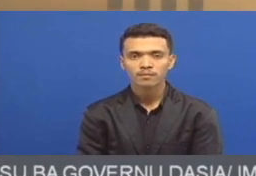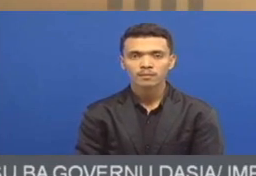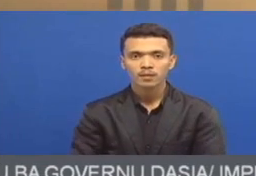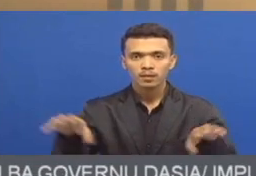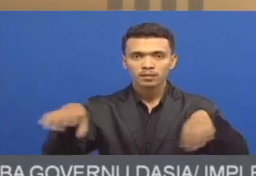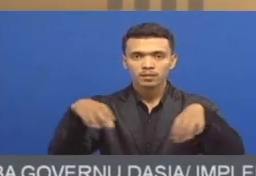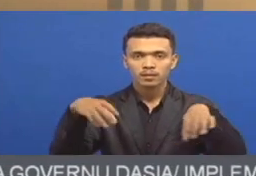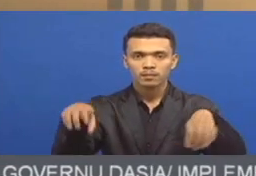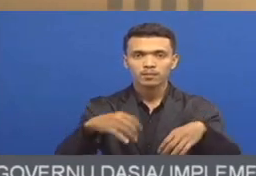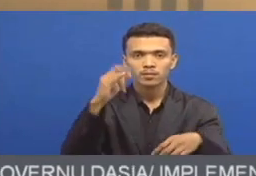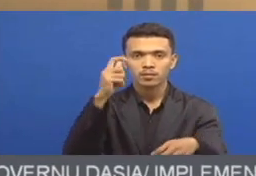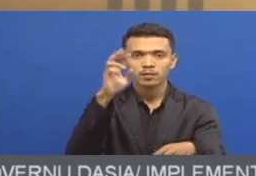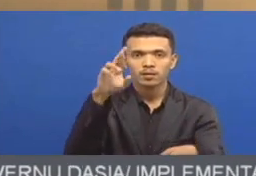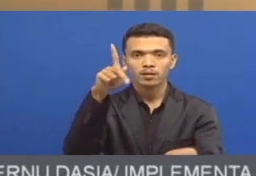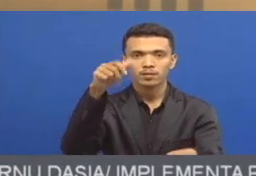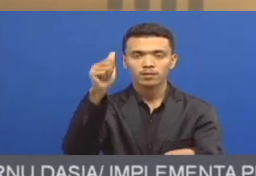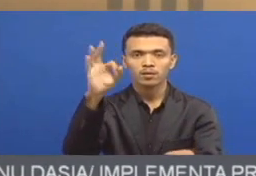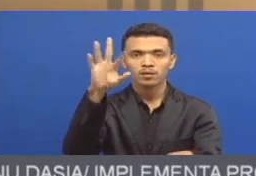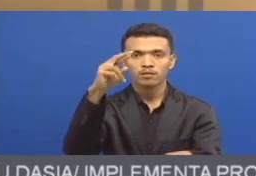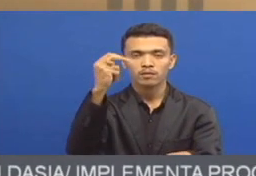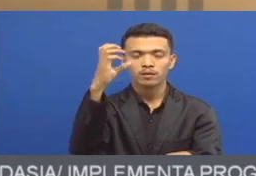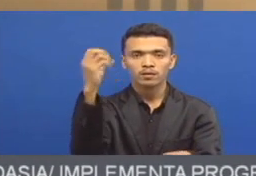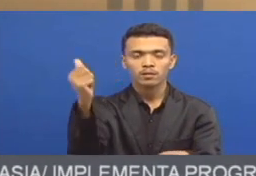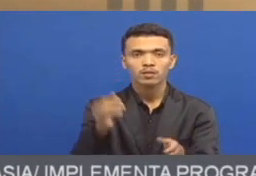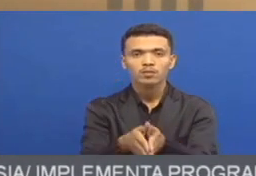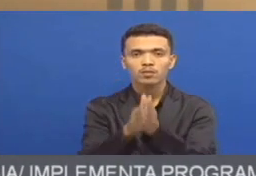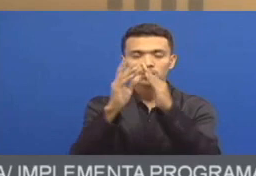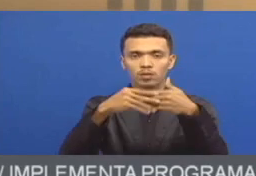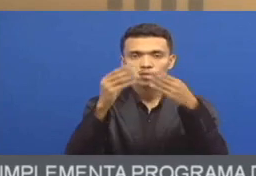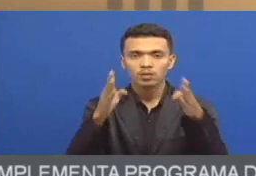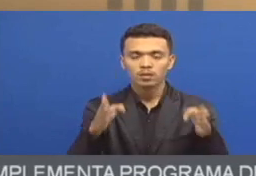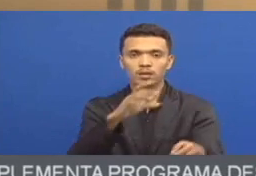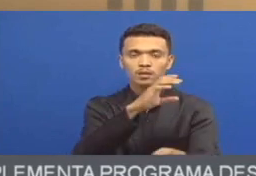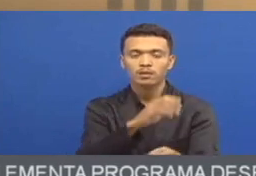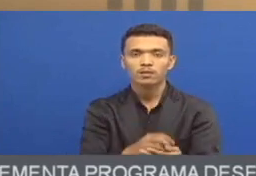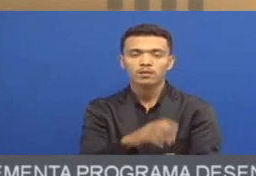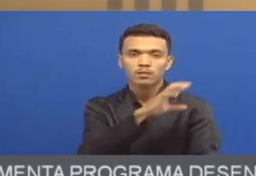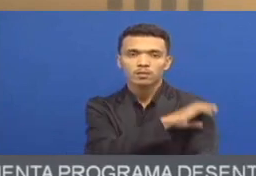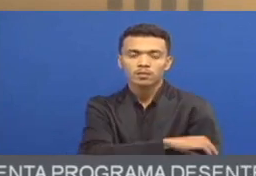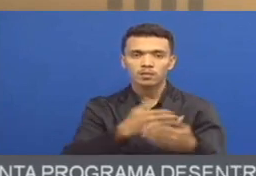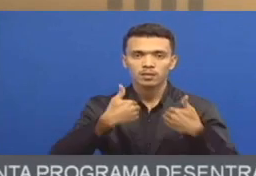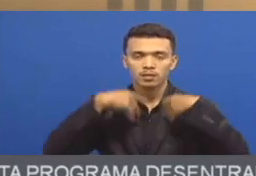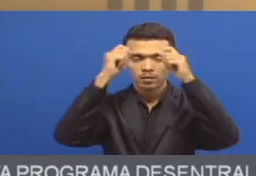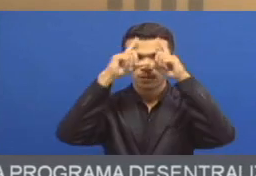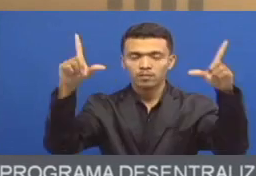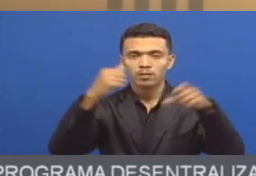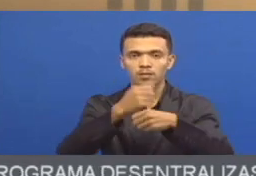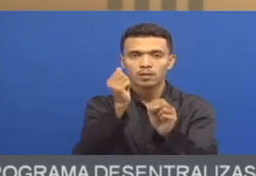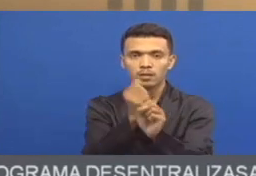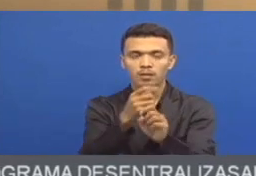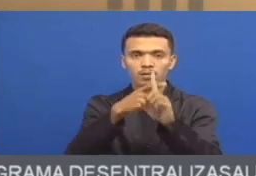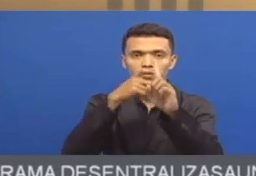Serviço Interpol e a França alerta a autoridade de segurança Timor-Leste. Controla tipo criminoso que produz